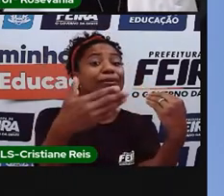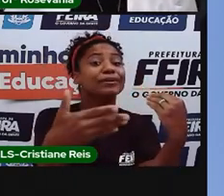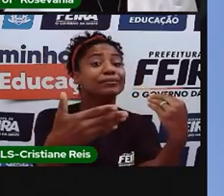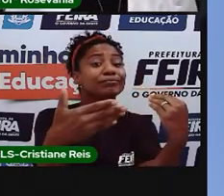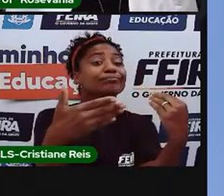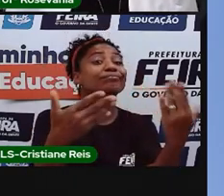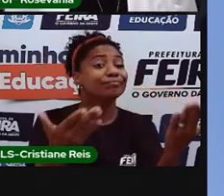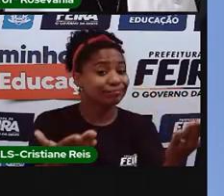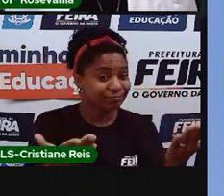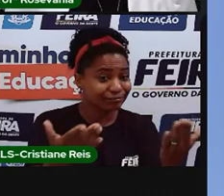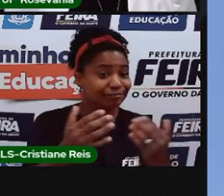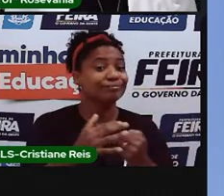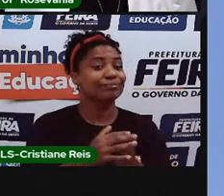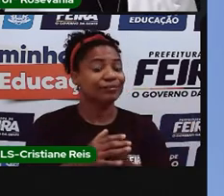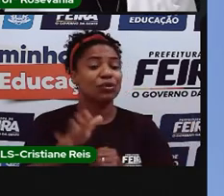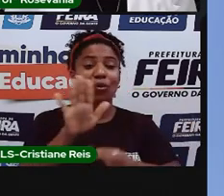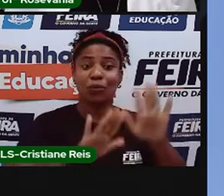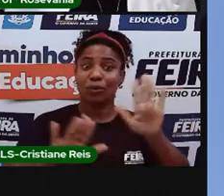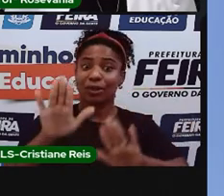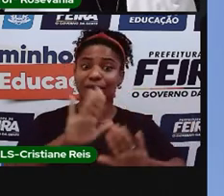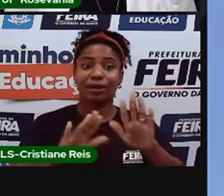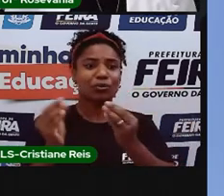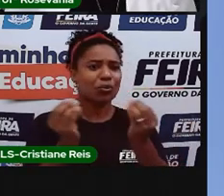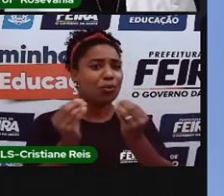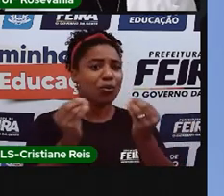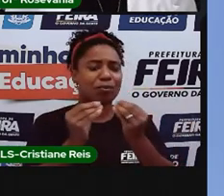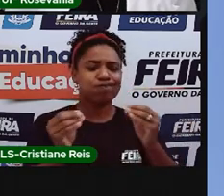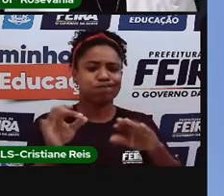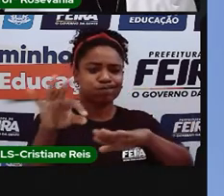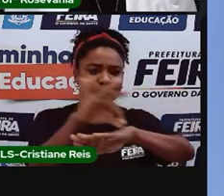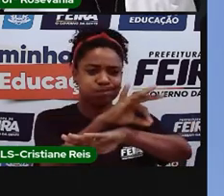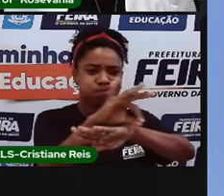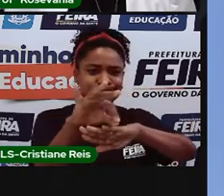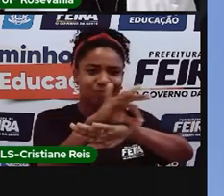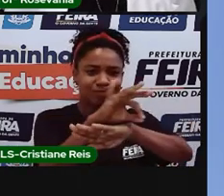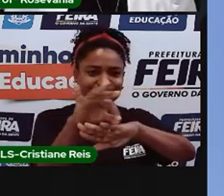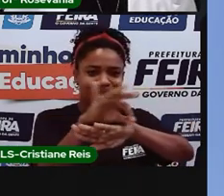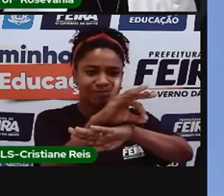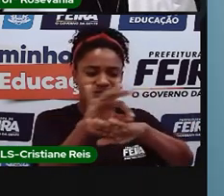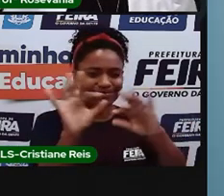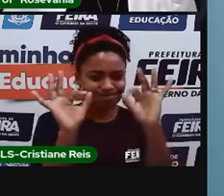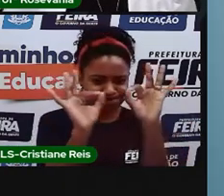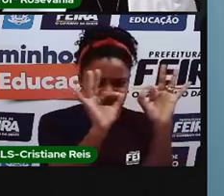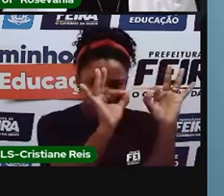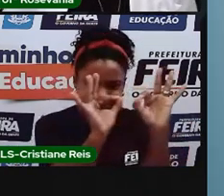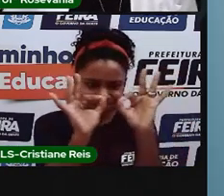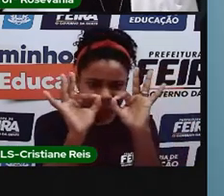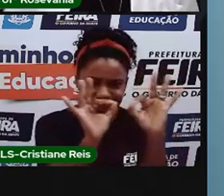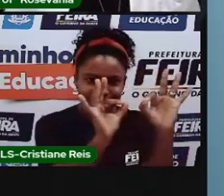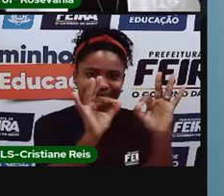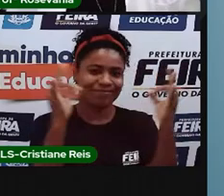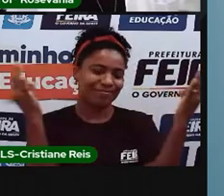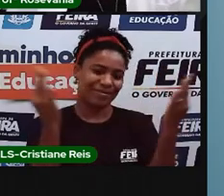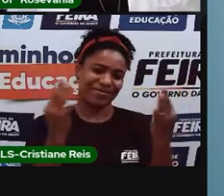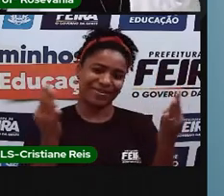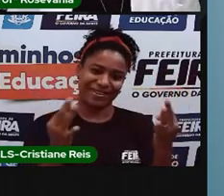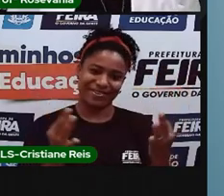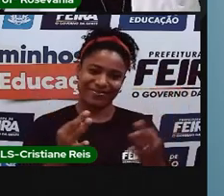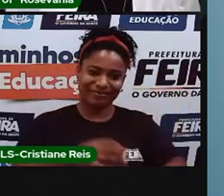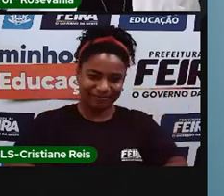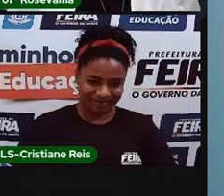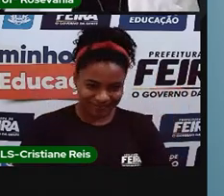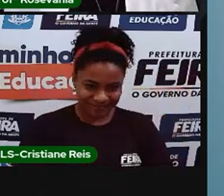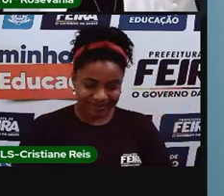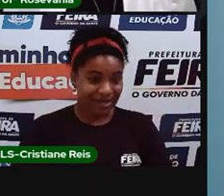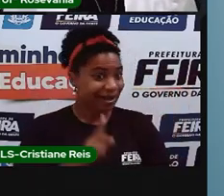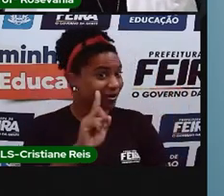esse cuidado na hora de fazer uma planta, né? Uma planta baixa, que é o que a gente está vendo aí. Vamos lá? Se liga na